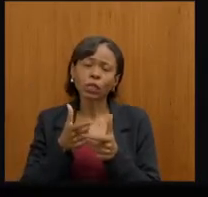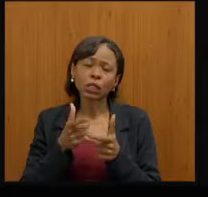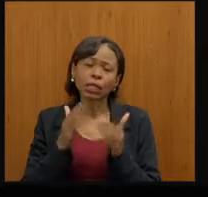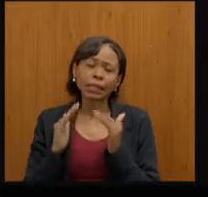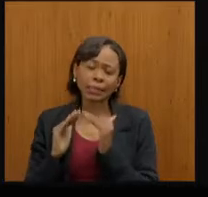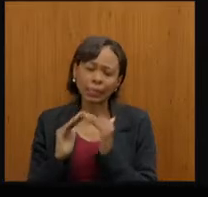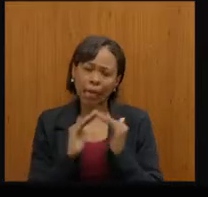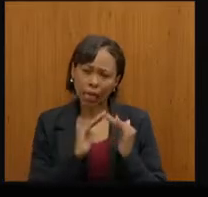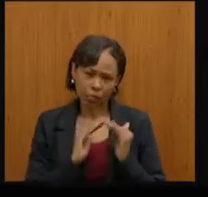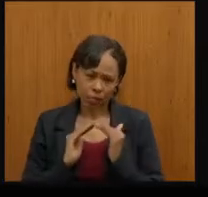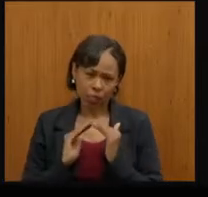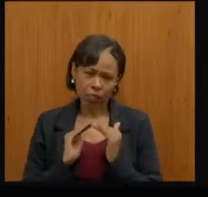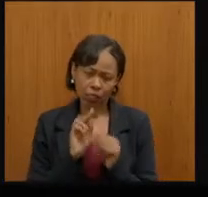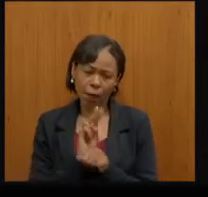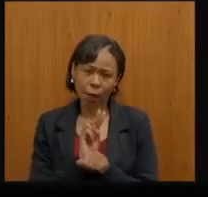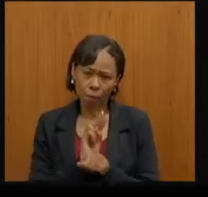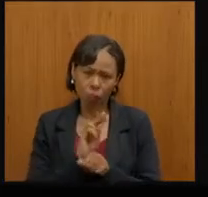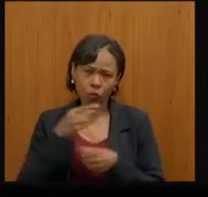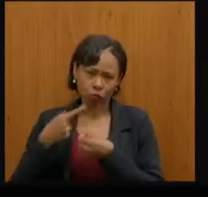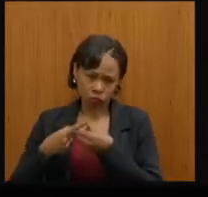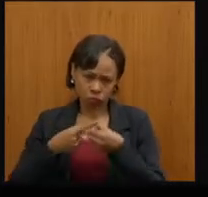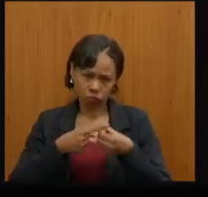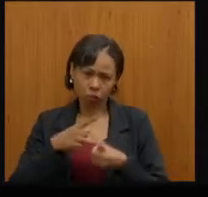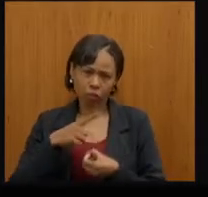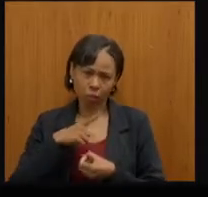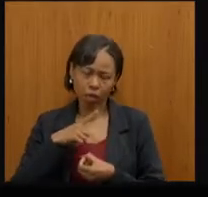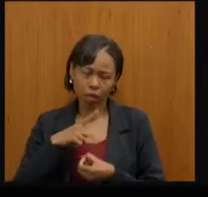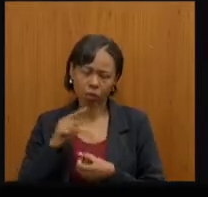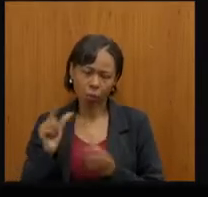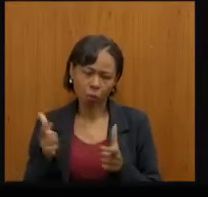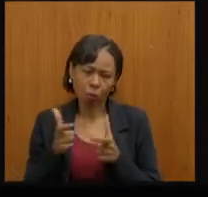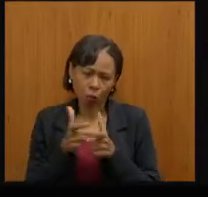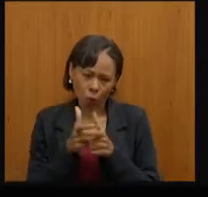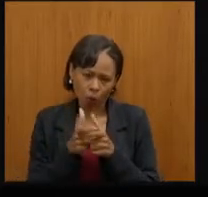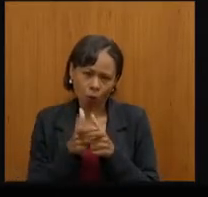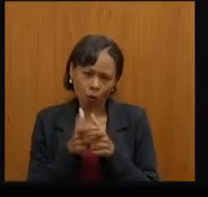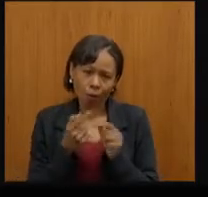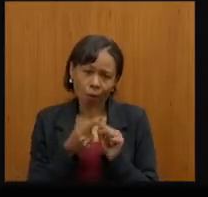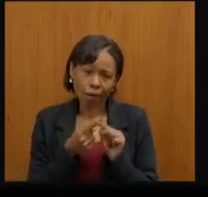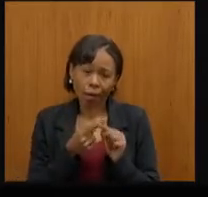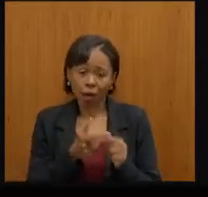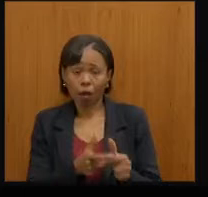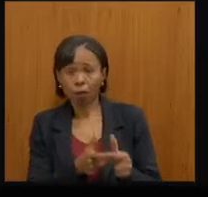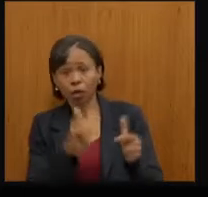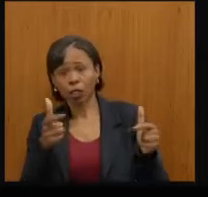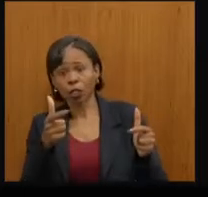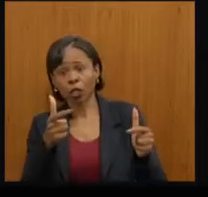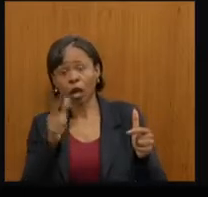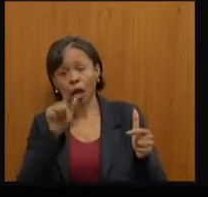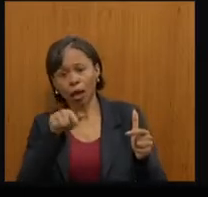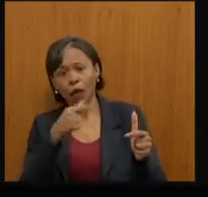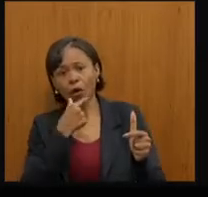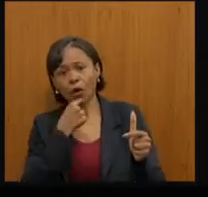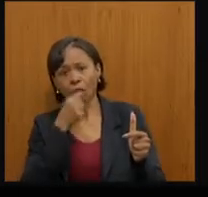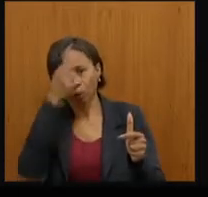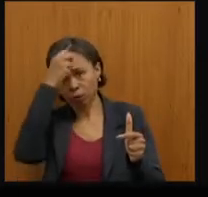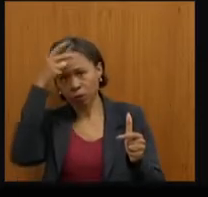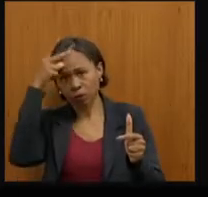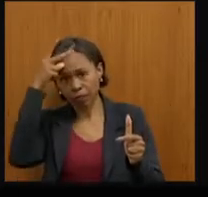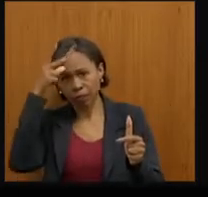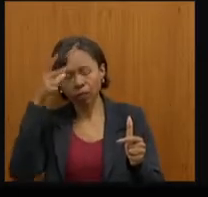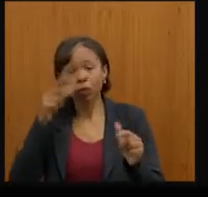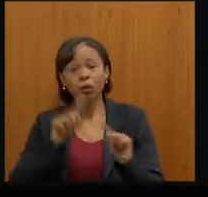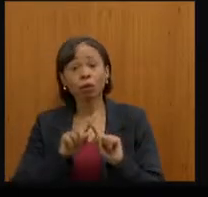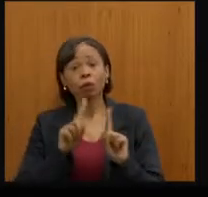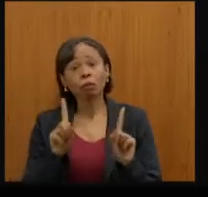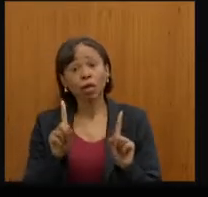município né é uma visão talvez mais mais homens né Prefeito e enfim mas a